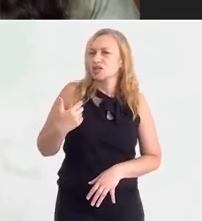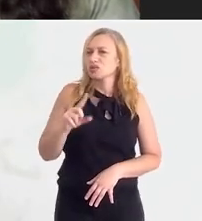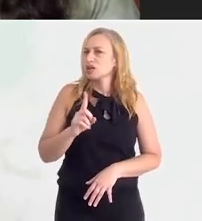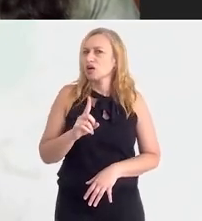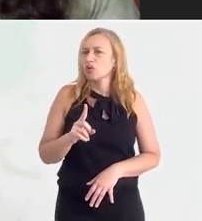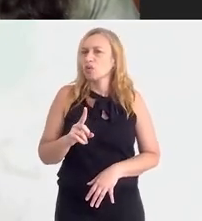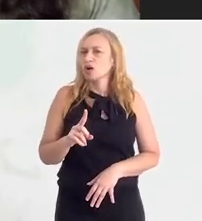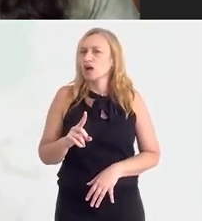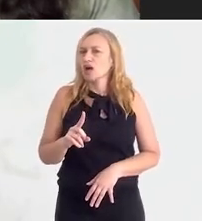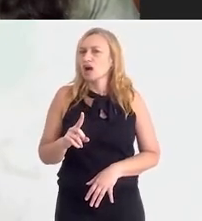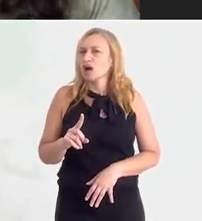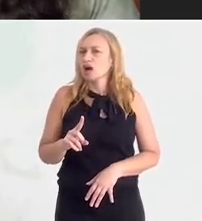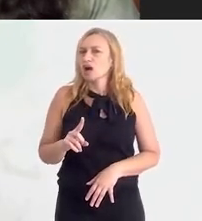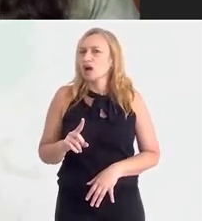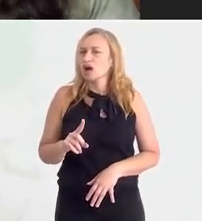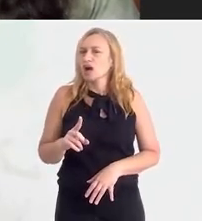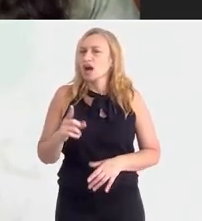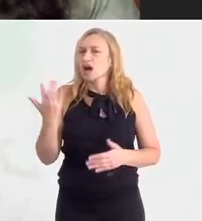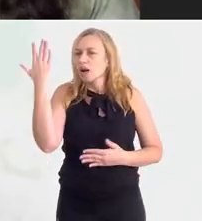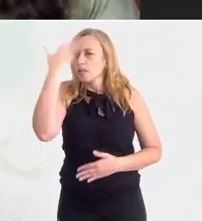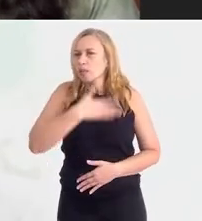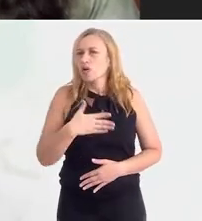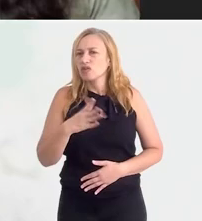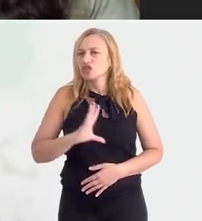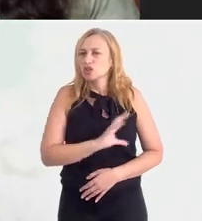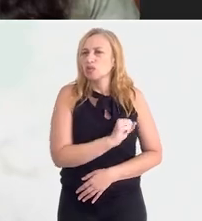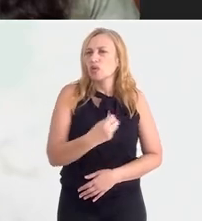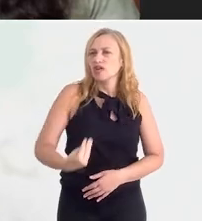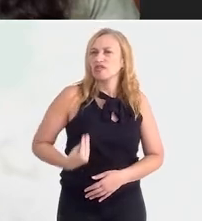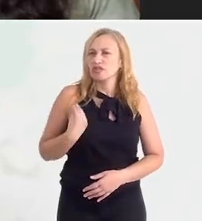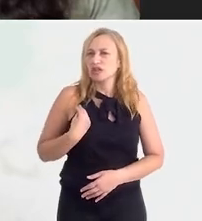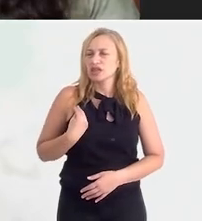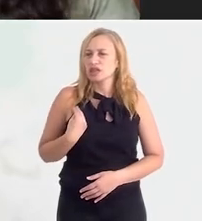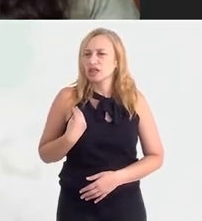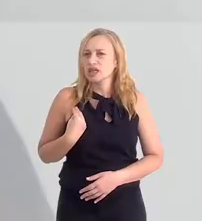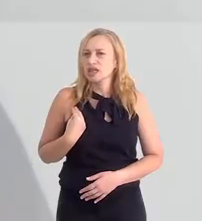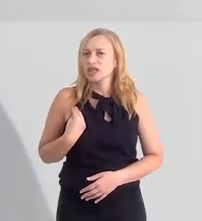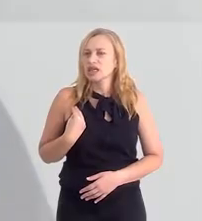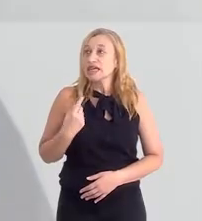não. Aquela era a maior prova de amor à vida.